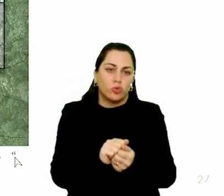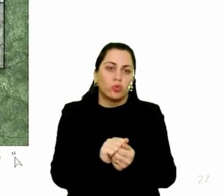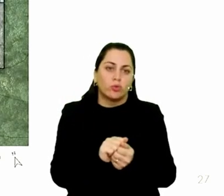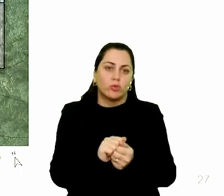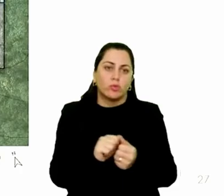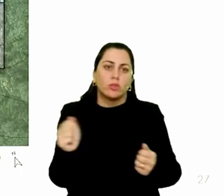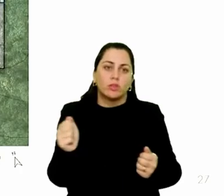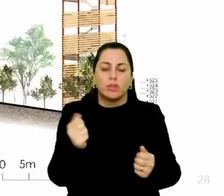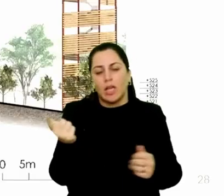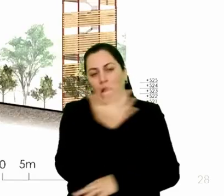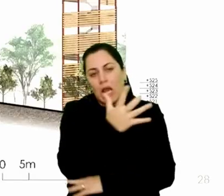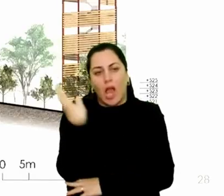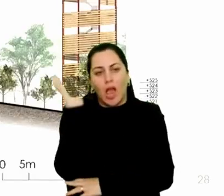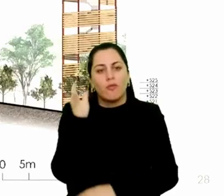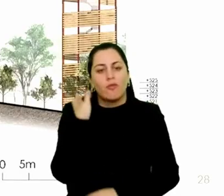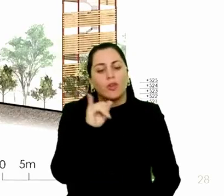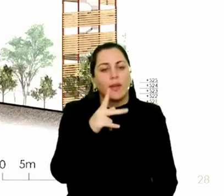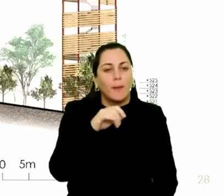ipês rosas.